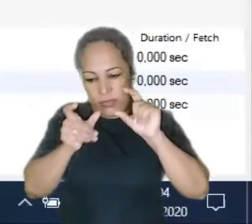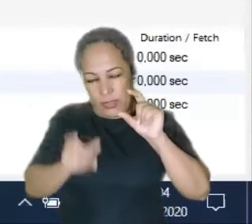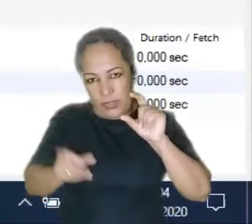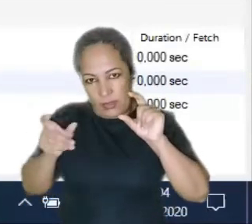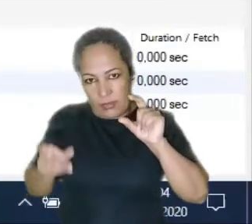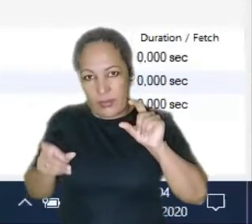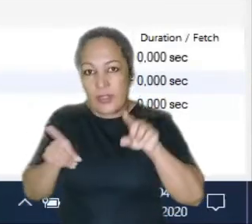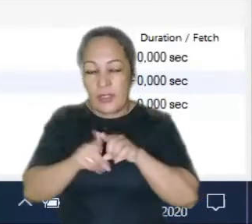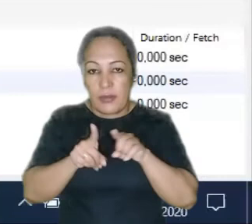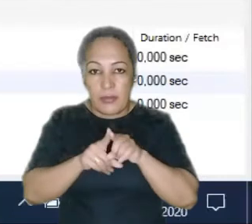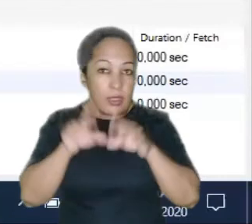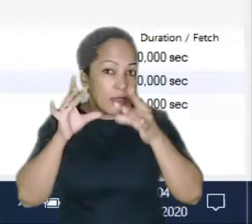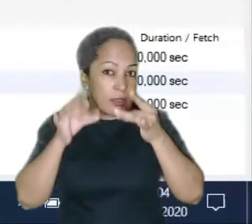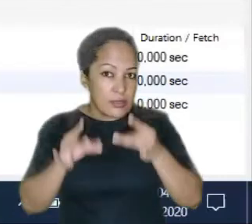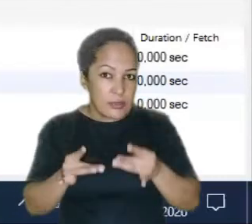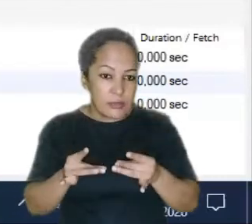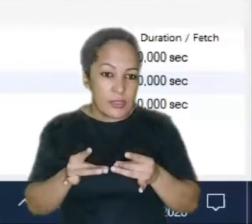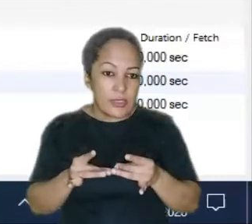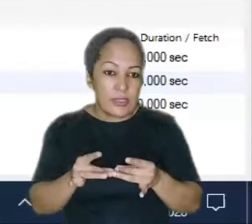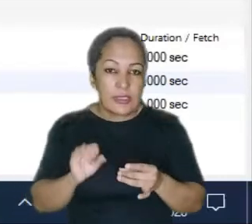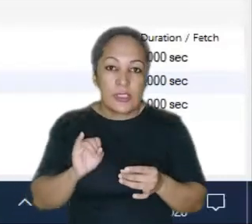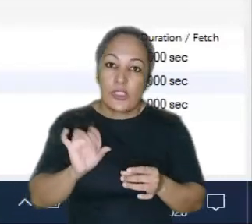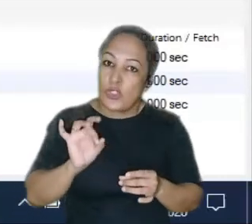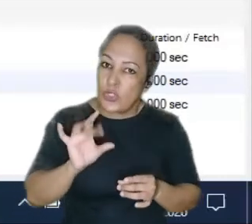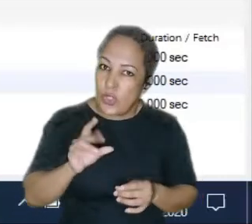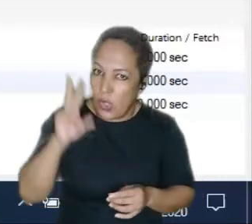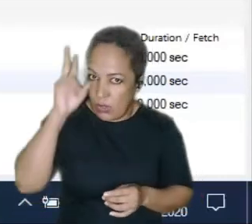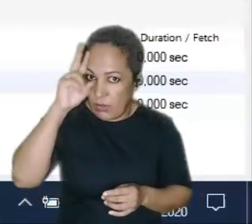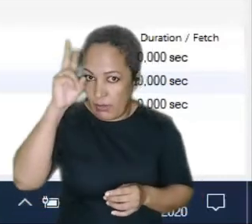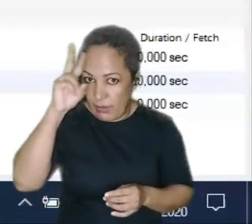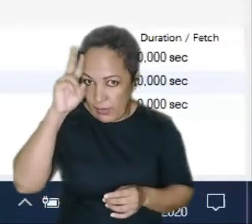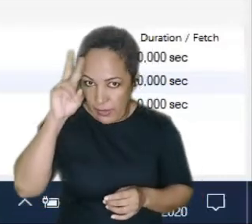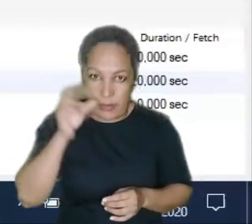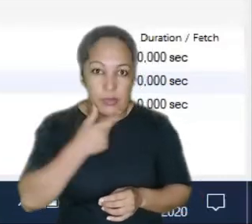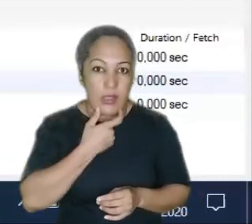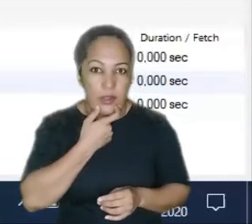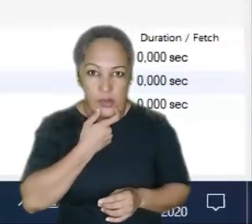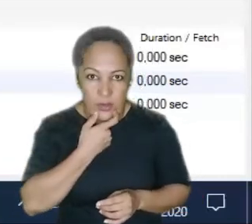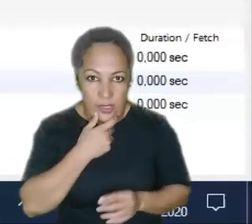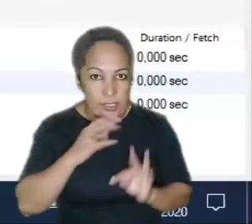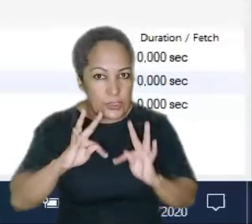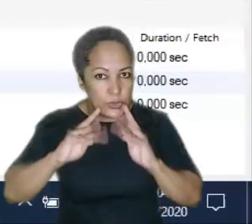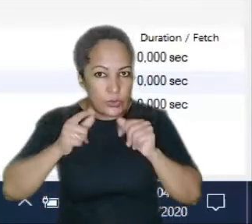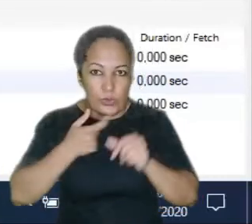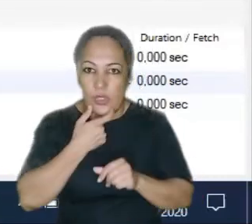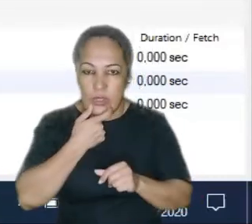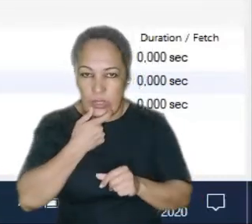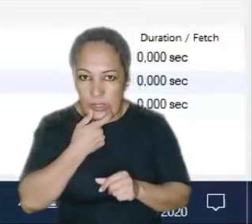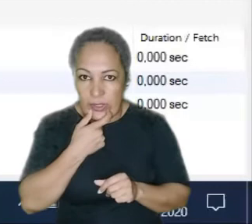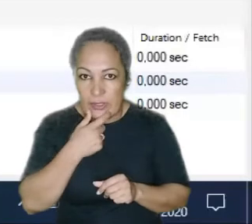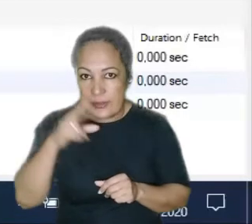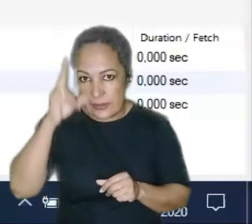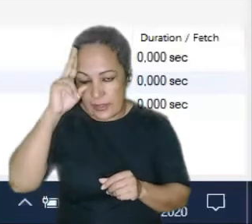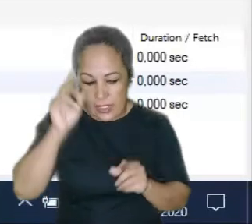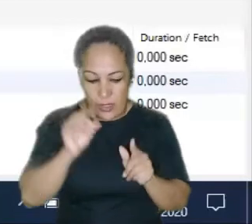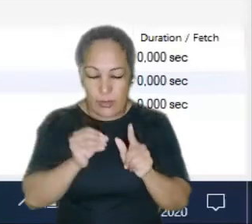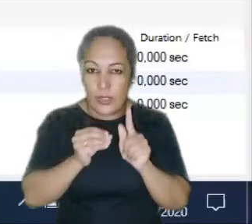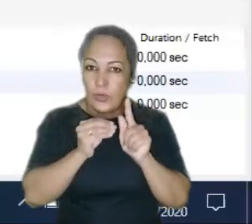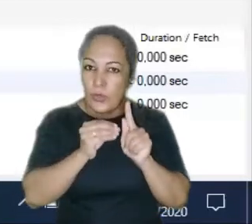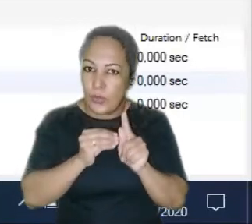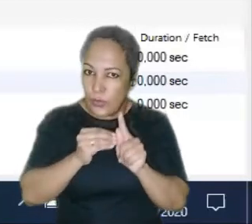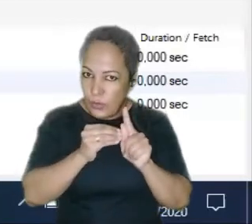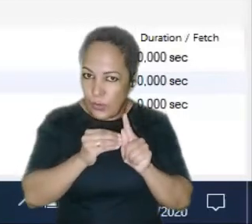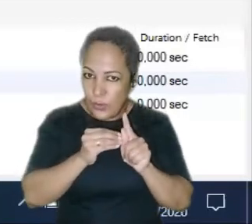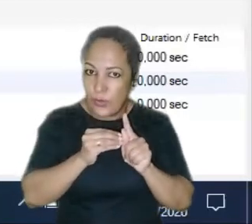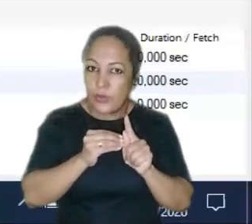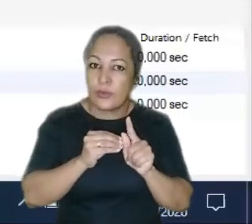mouse, ele vai falar só que é em inglês. Google Tradutor, gente, para de preguiça. Então, ó, create vamos lá. Ó lá,